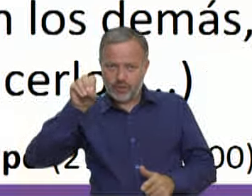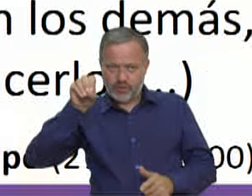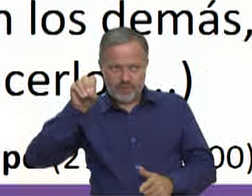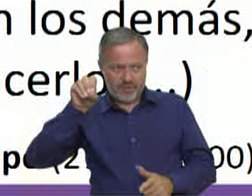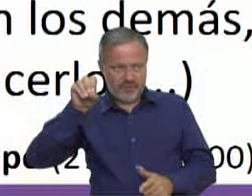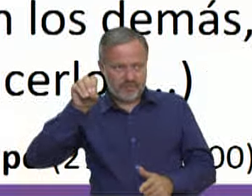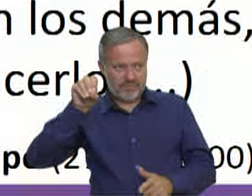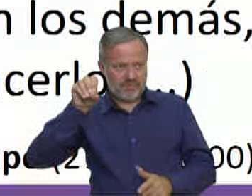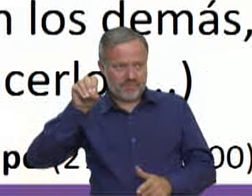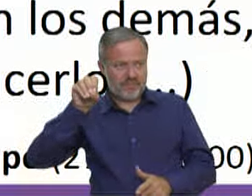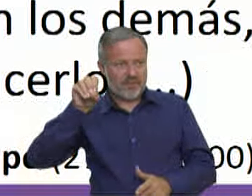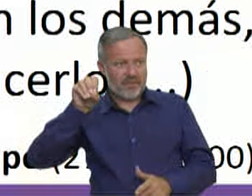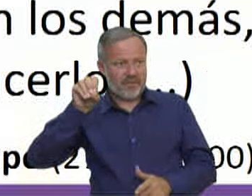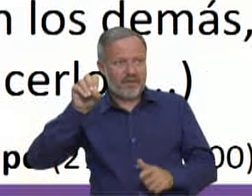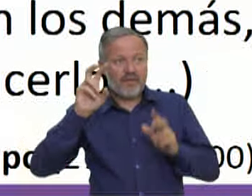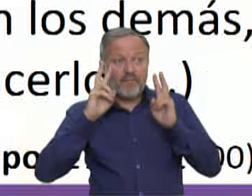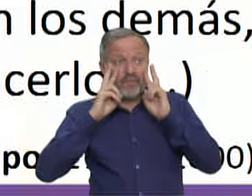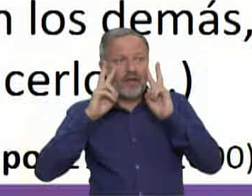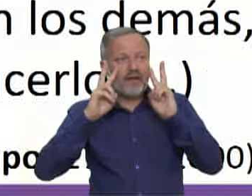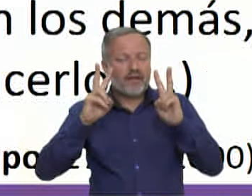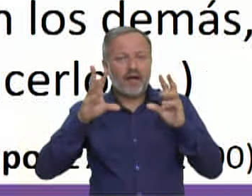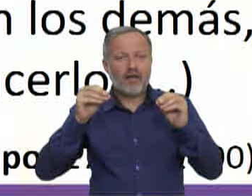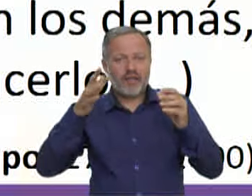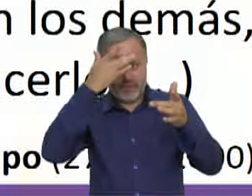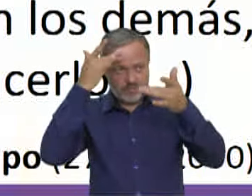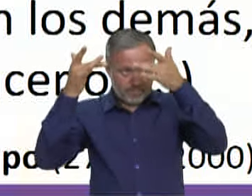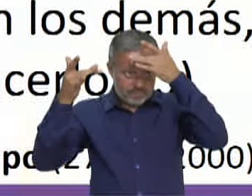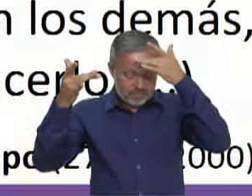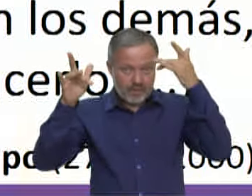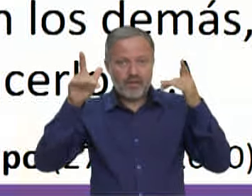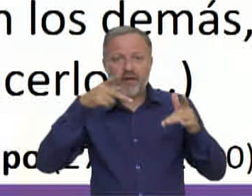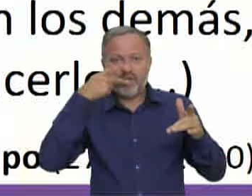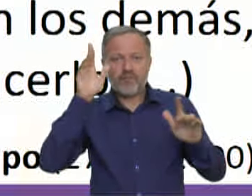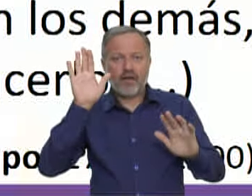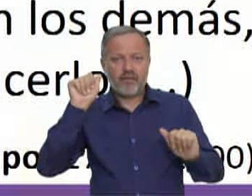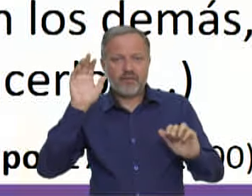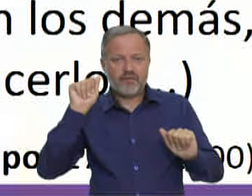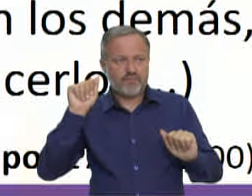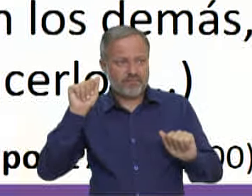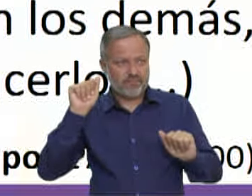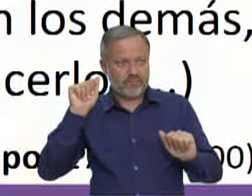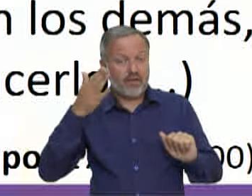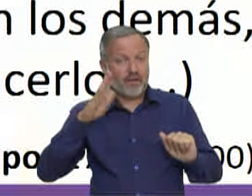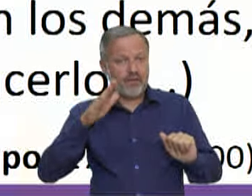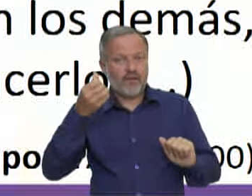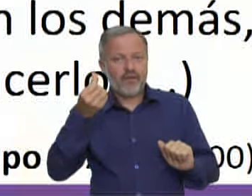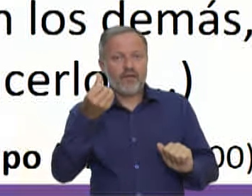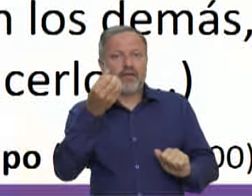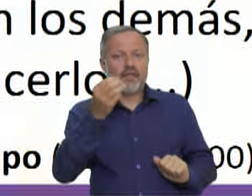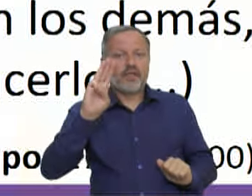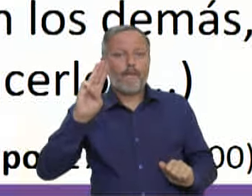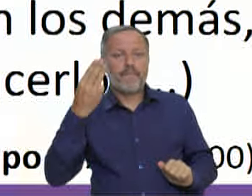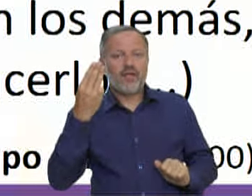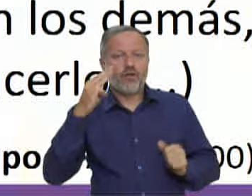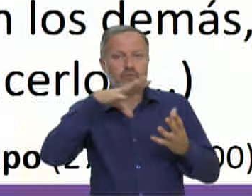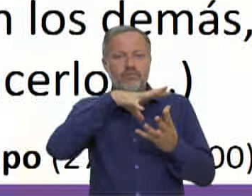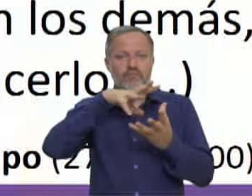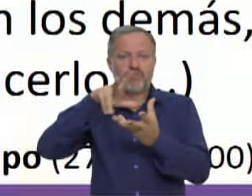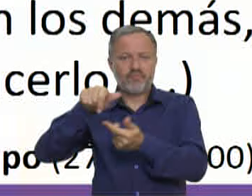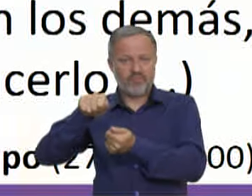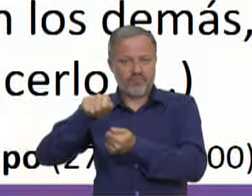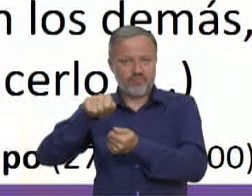seas igualado. La mayoría de personas que hablan el español, que se calcula son 600 millones del mundo,